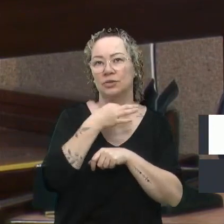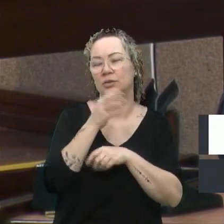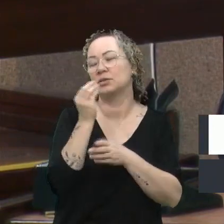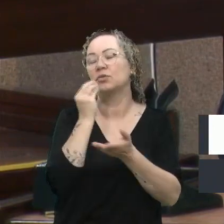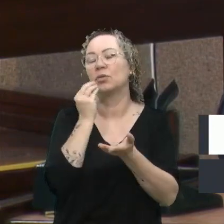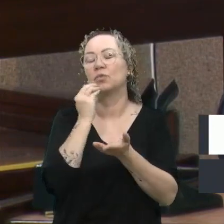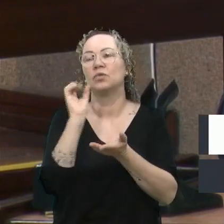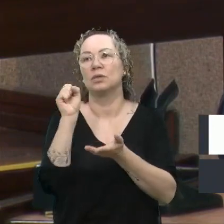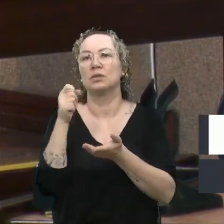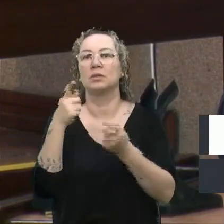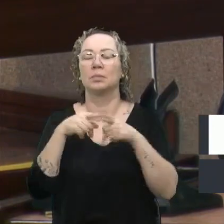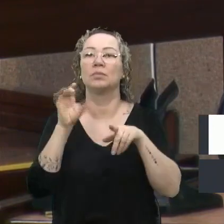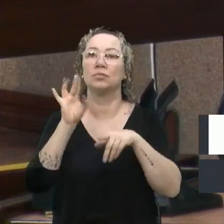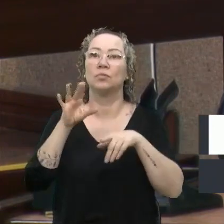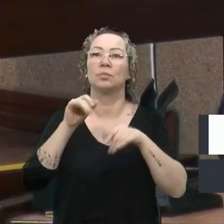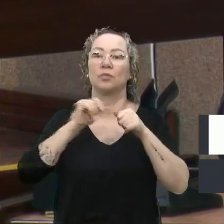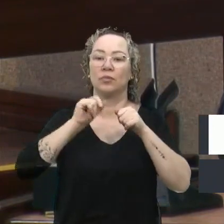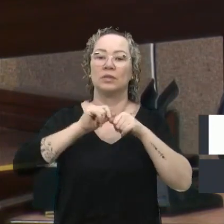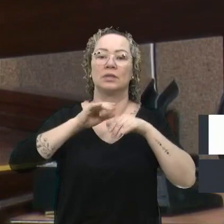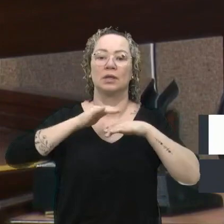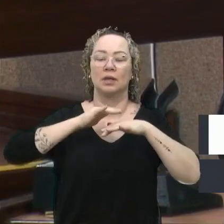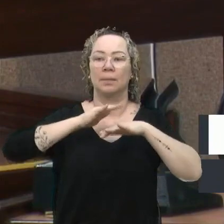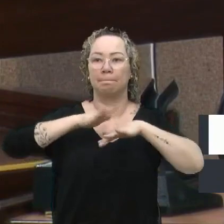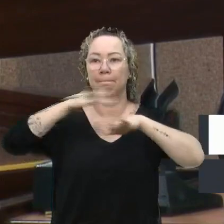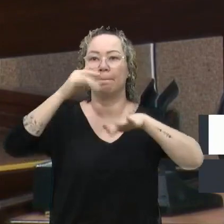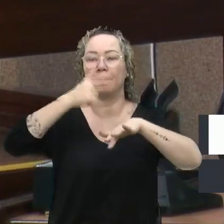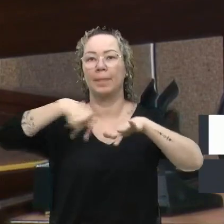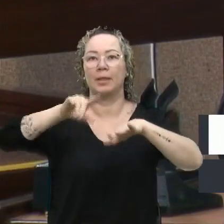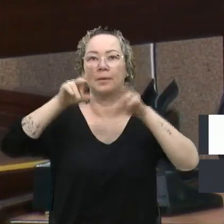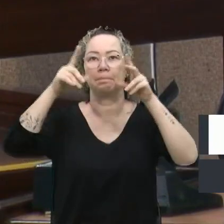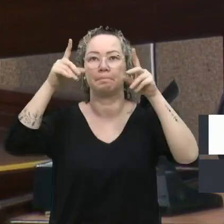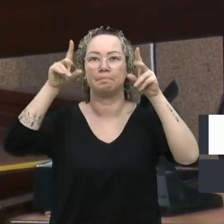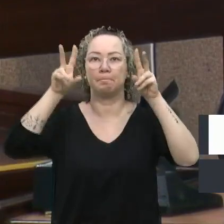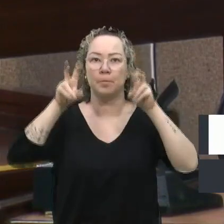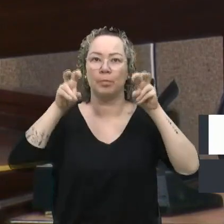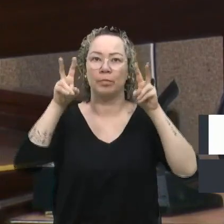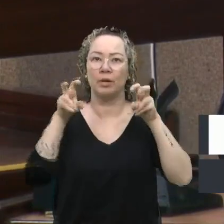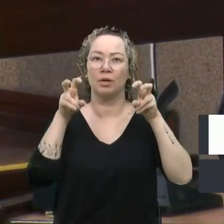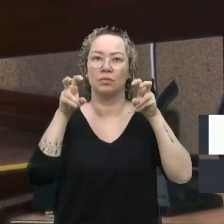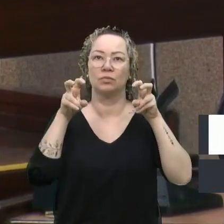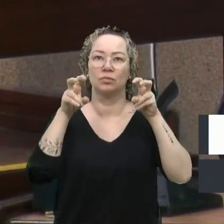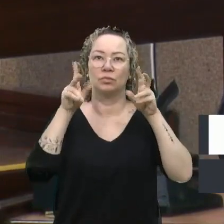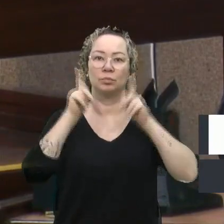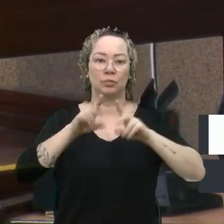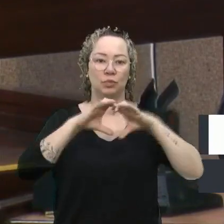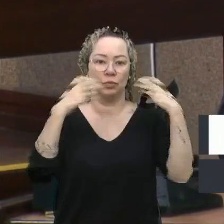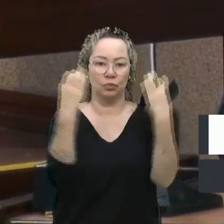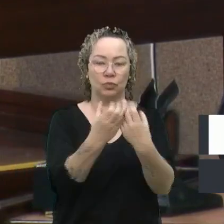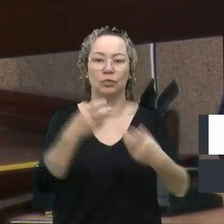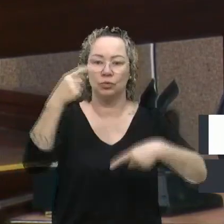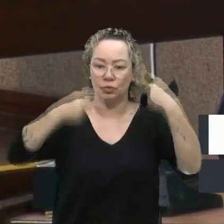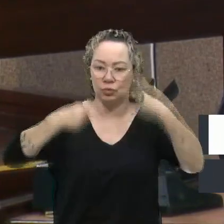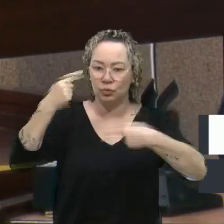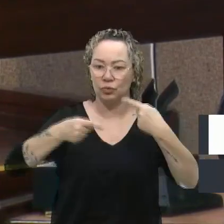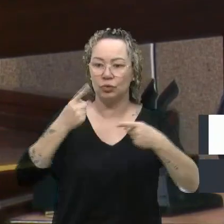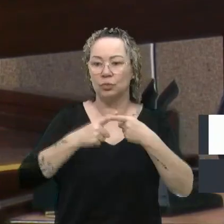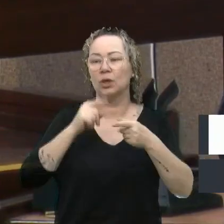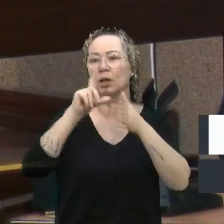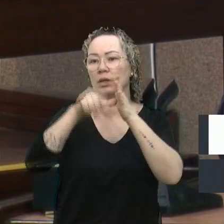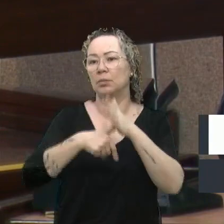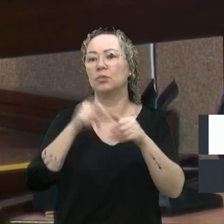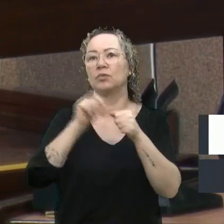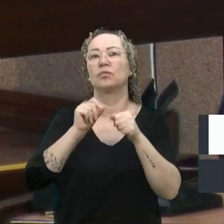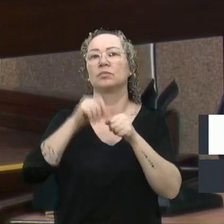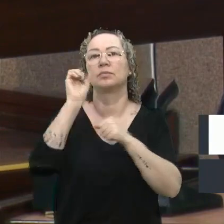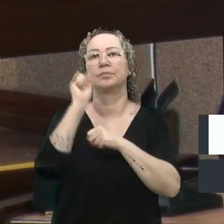para reverberar também essa questão e levar essa questão com os moradores lá, debater, é uma questão. E depois pode ser feito também